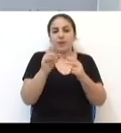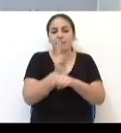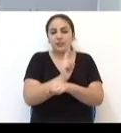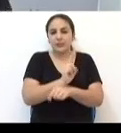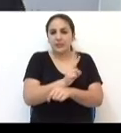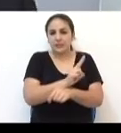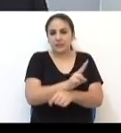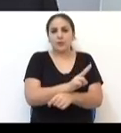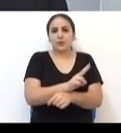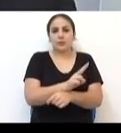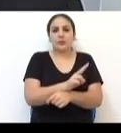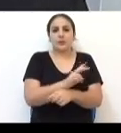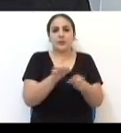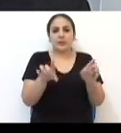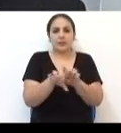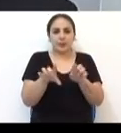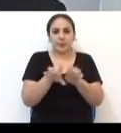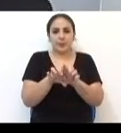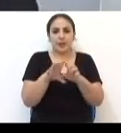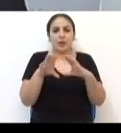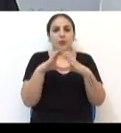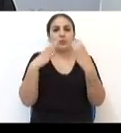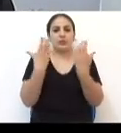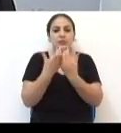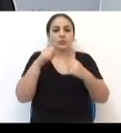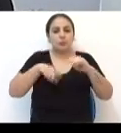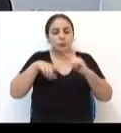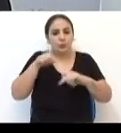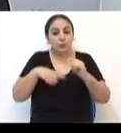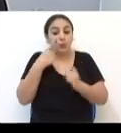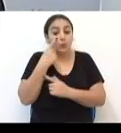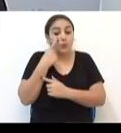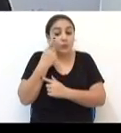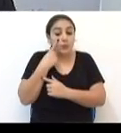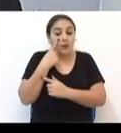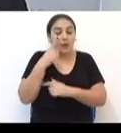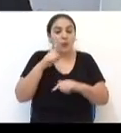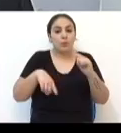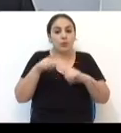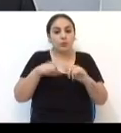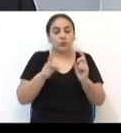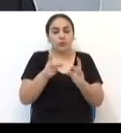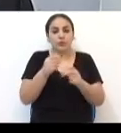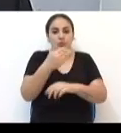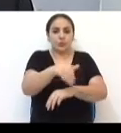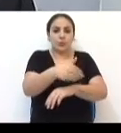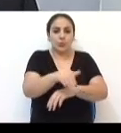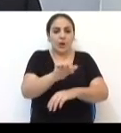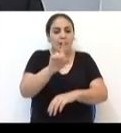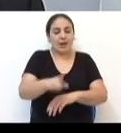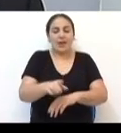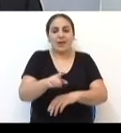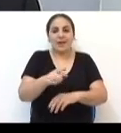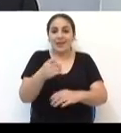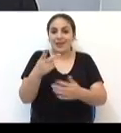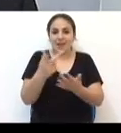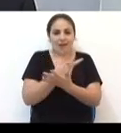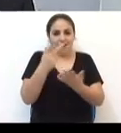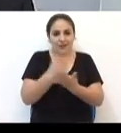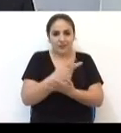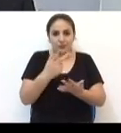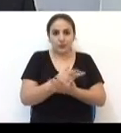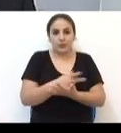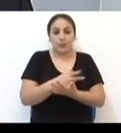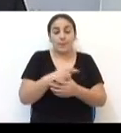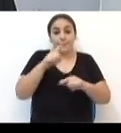e a especialização de conferência desses produtos vendidos nas ruas, que é contrabando,